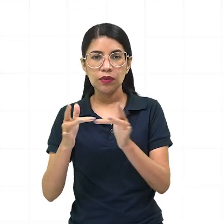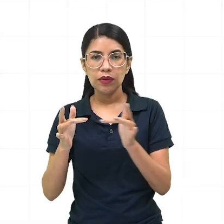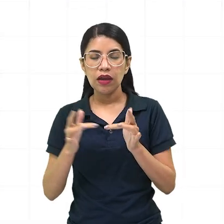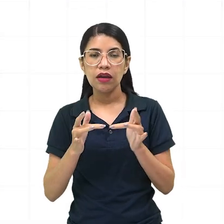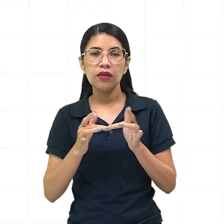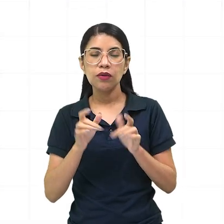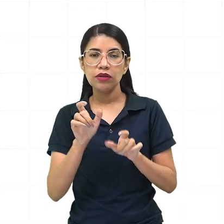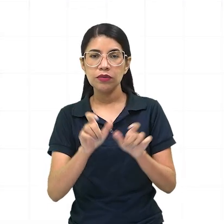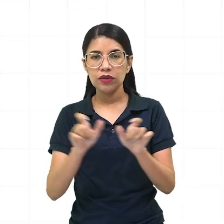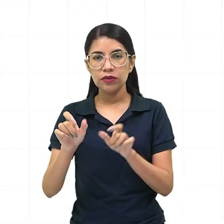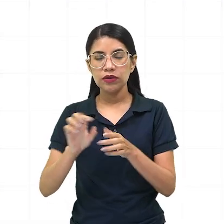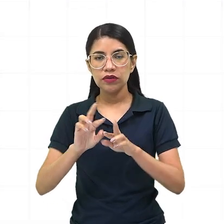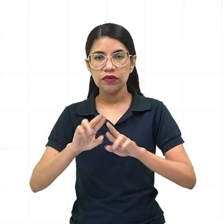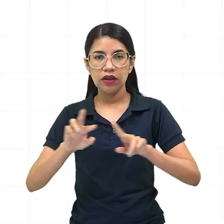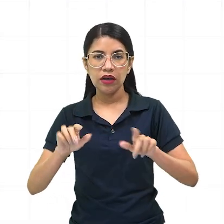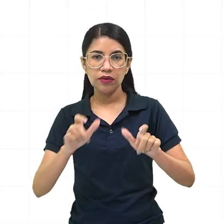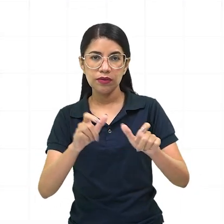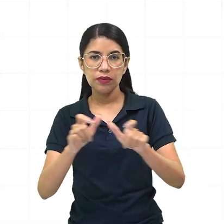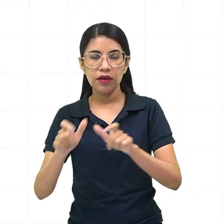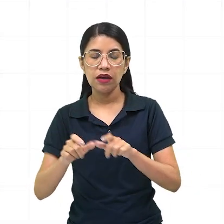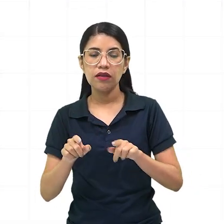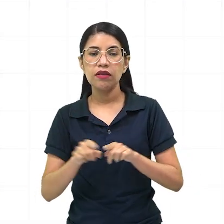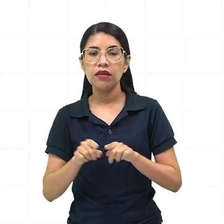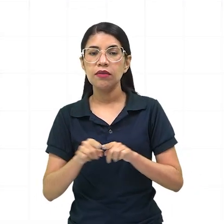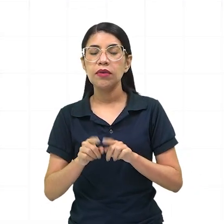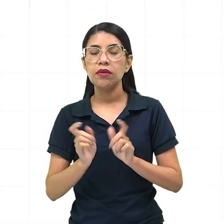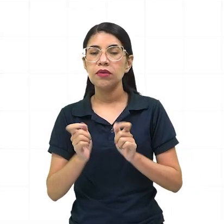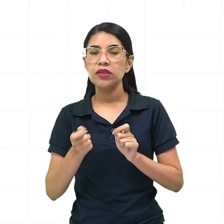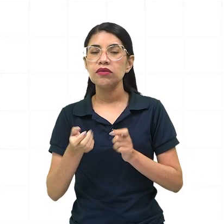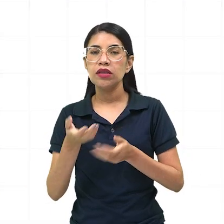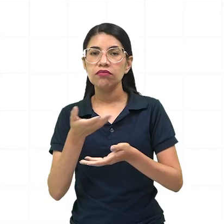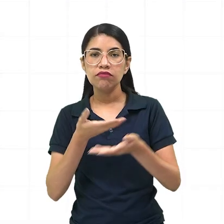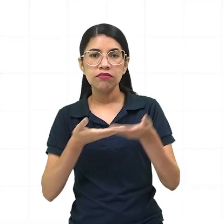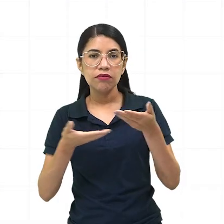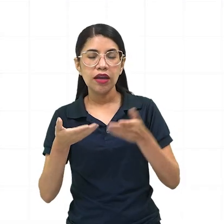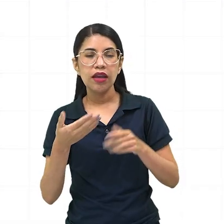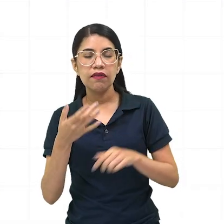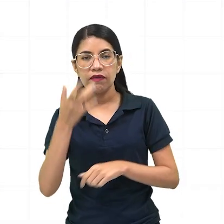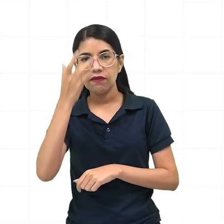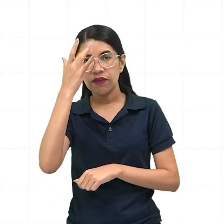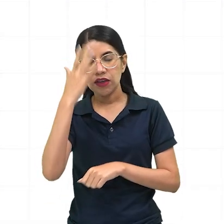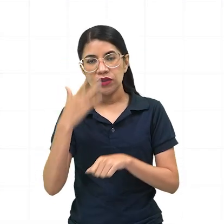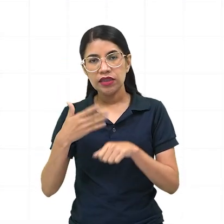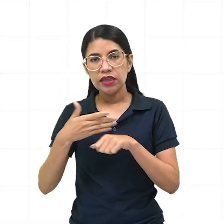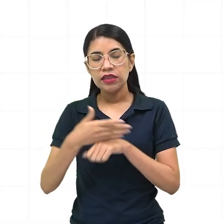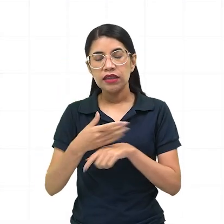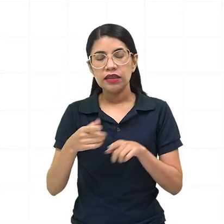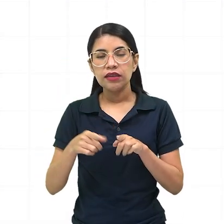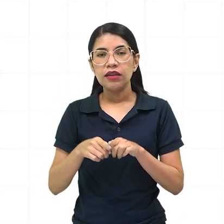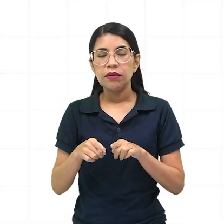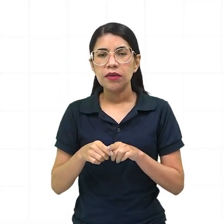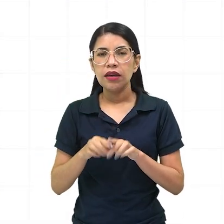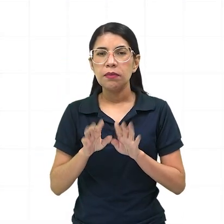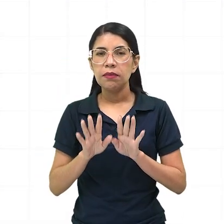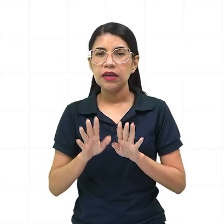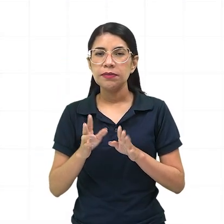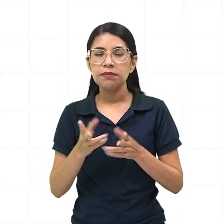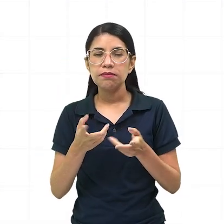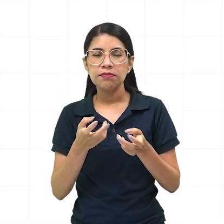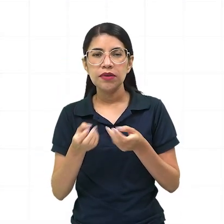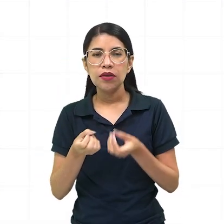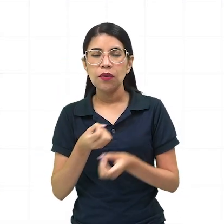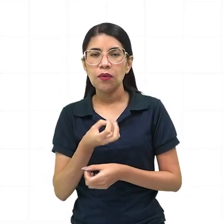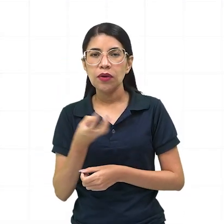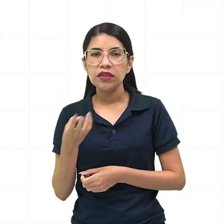comunicação digital permite uma vivência religiosa mais dinâmica e acessível. E aqui, para pensar em quantas redes